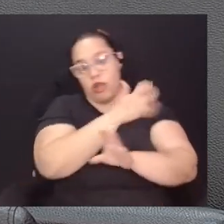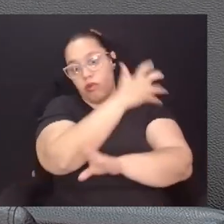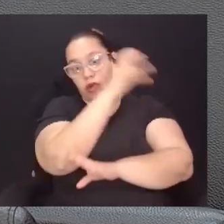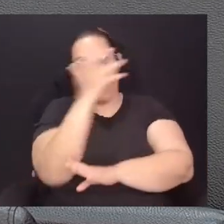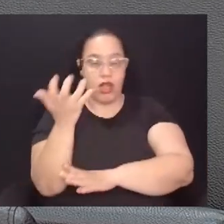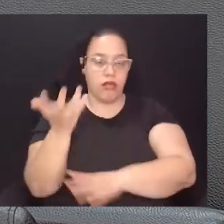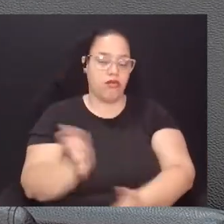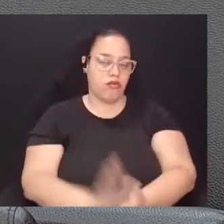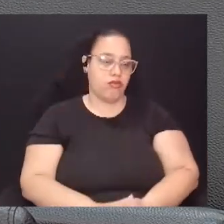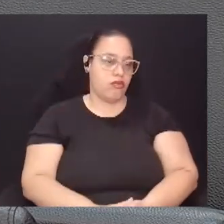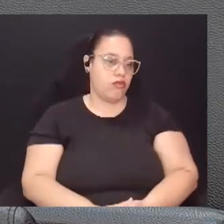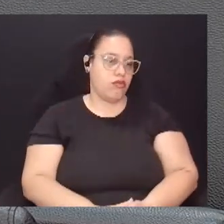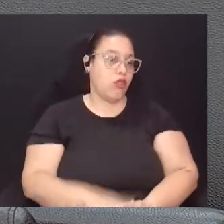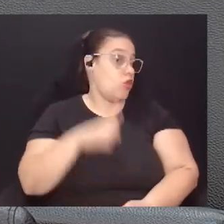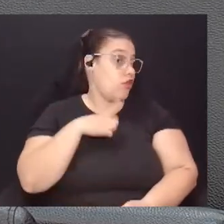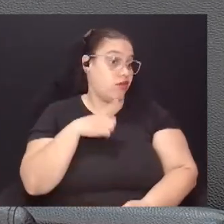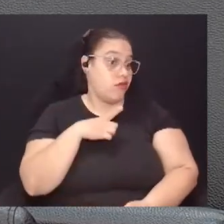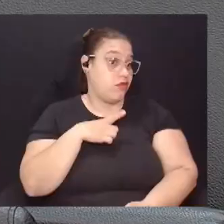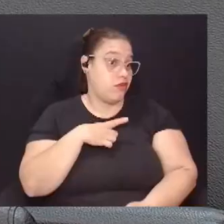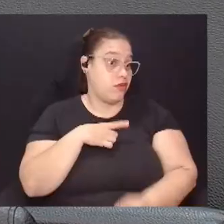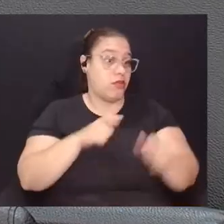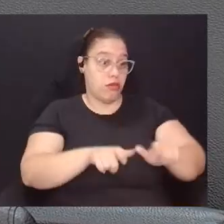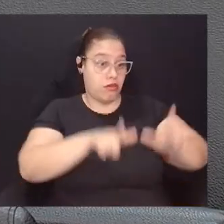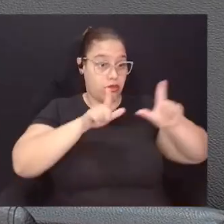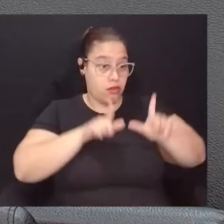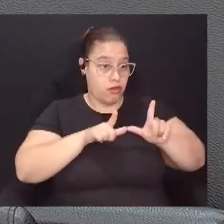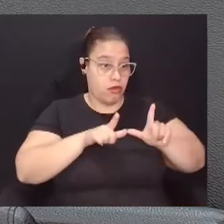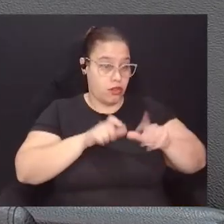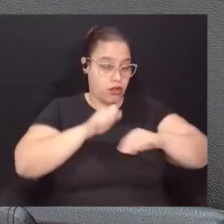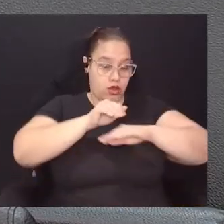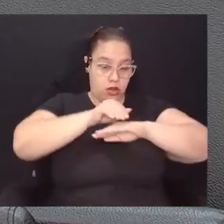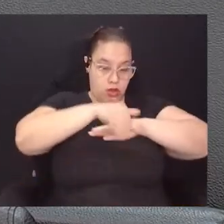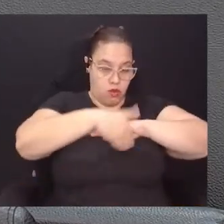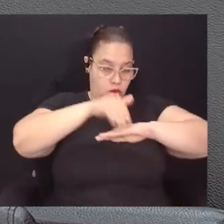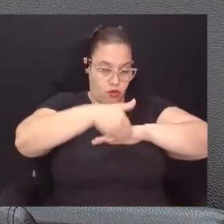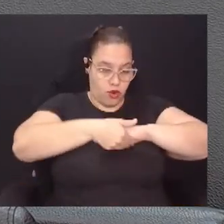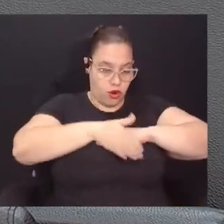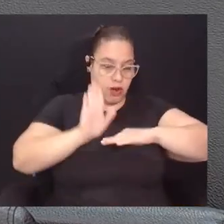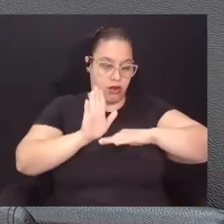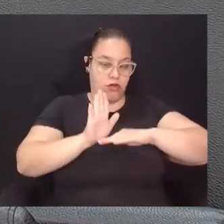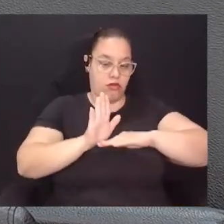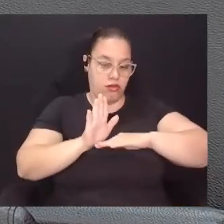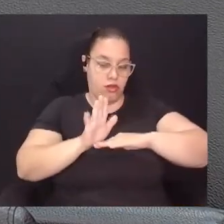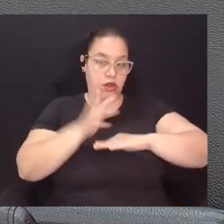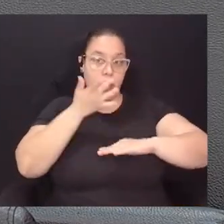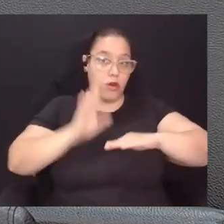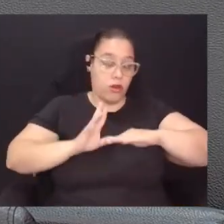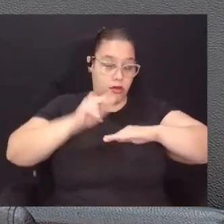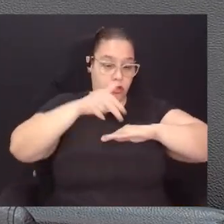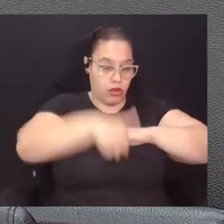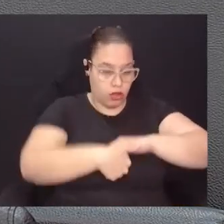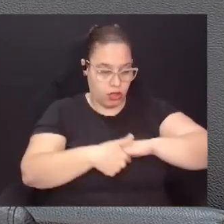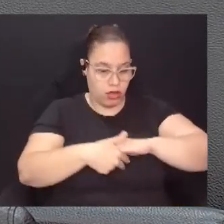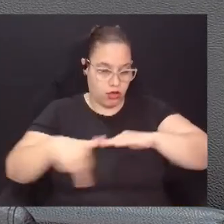mato alto. Ou então, tinha uma placa, né, de um bueiro aberto e uma criança